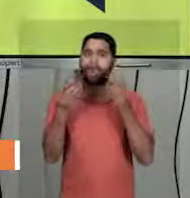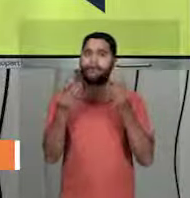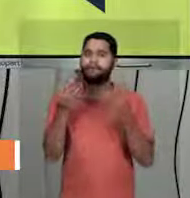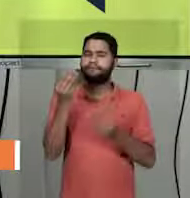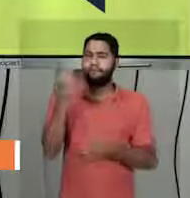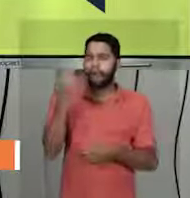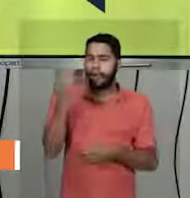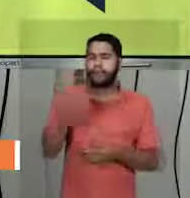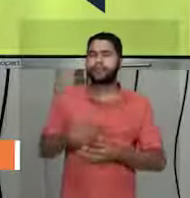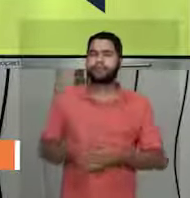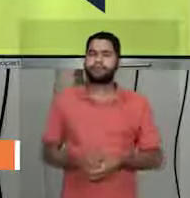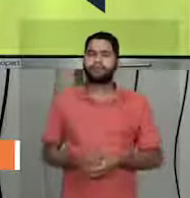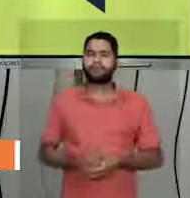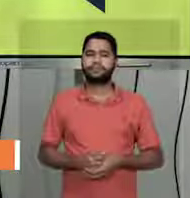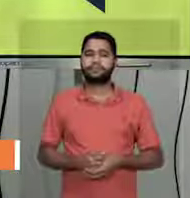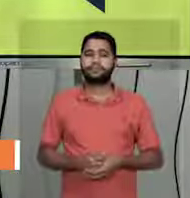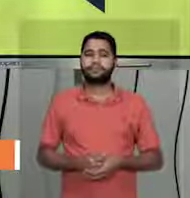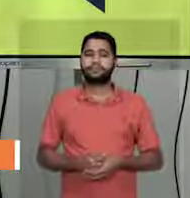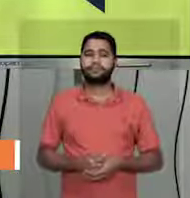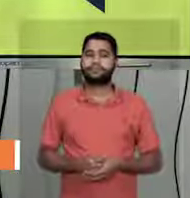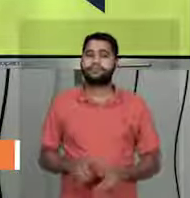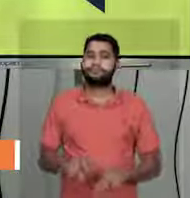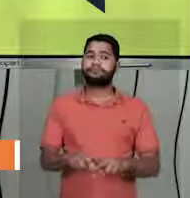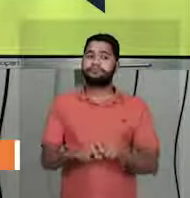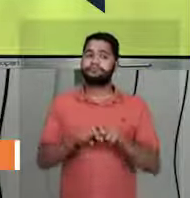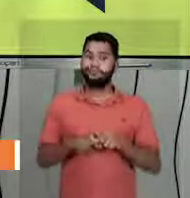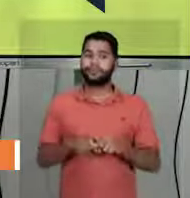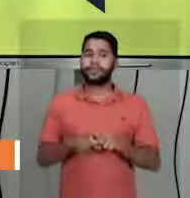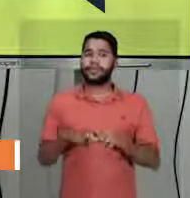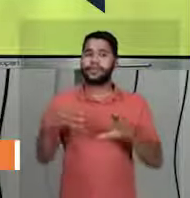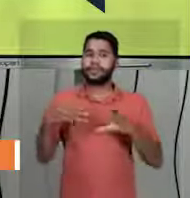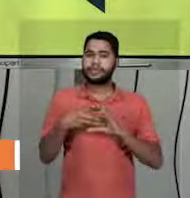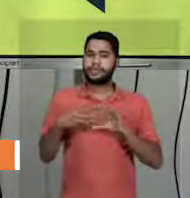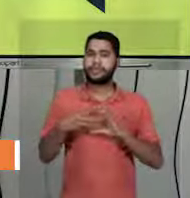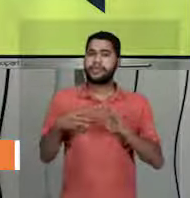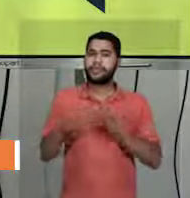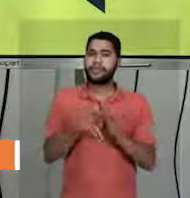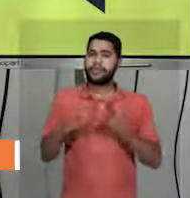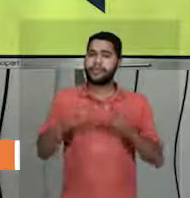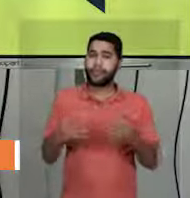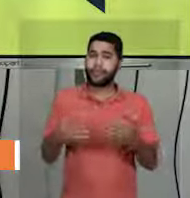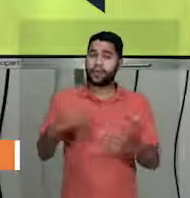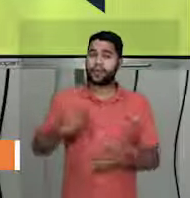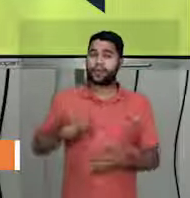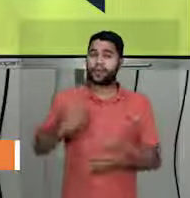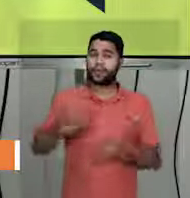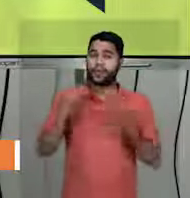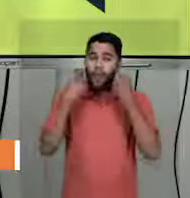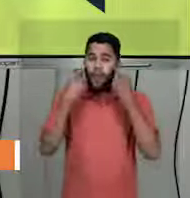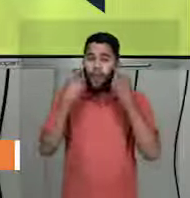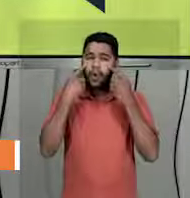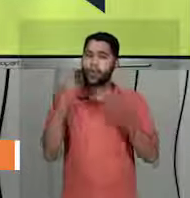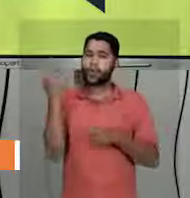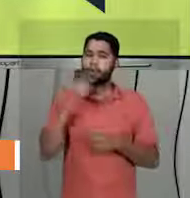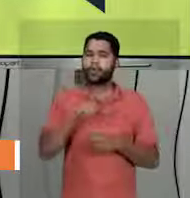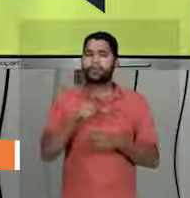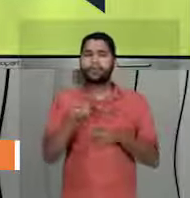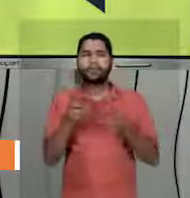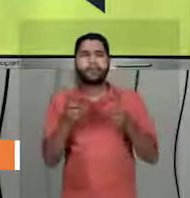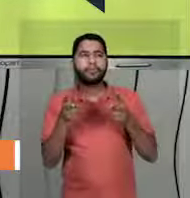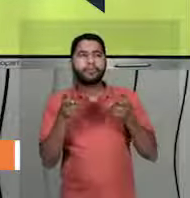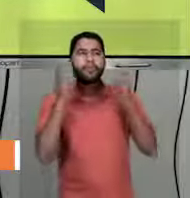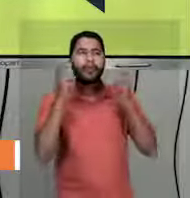né? É através das células especializadas presentes nos nossos olhos que conseguimos